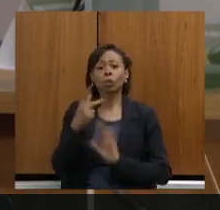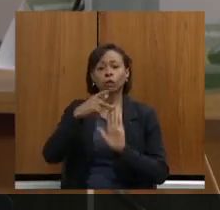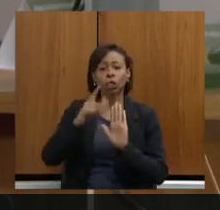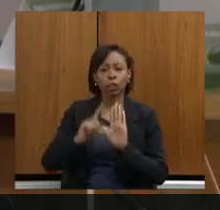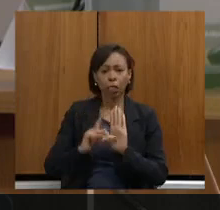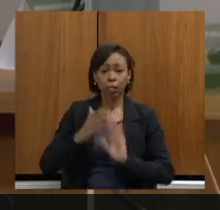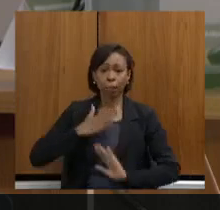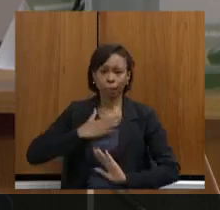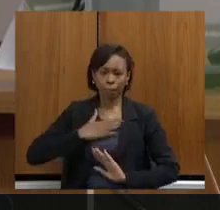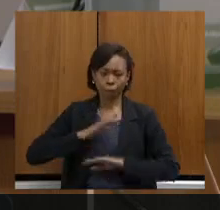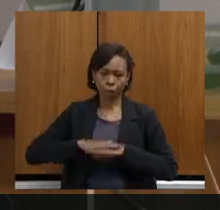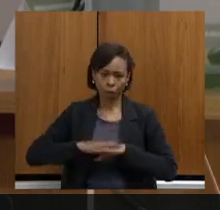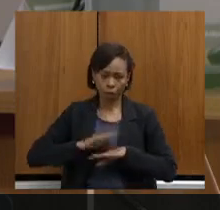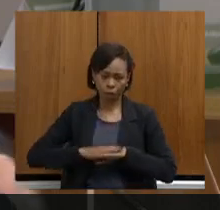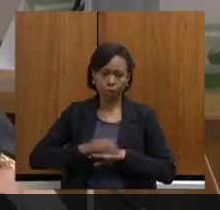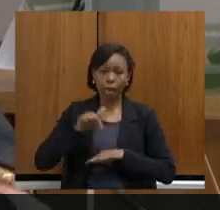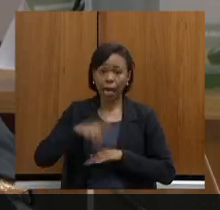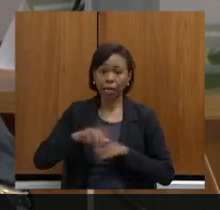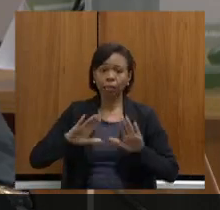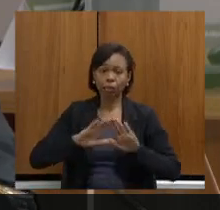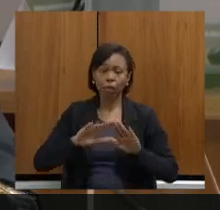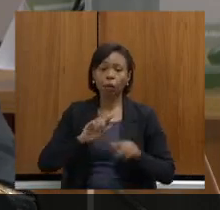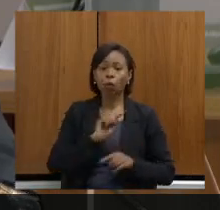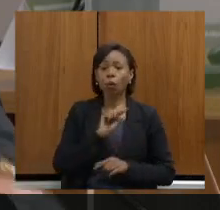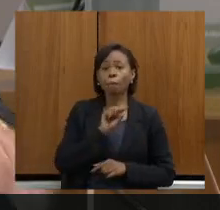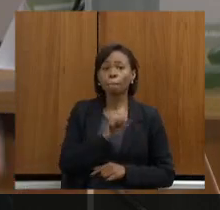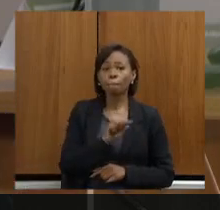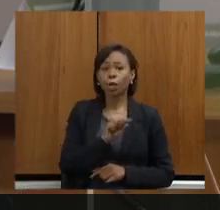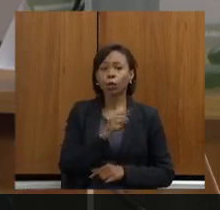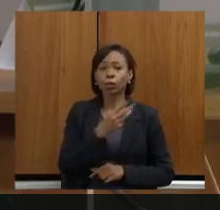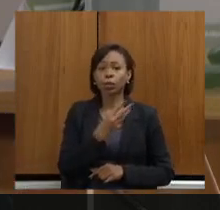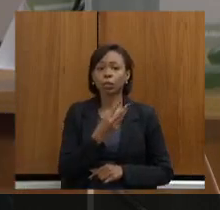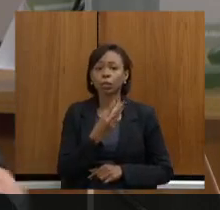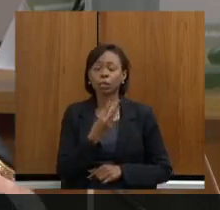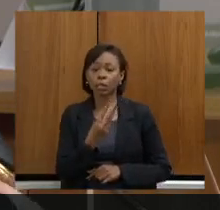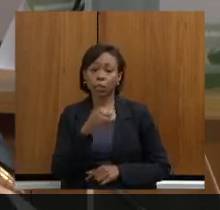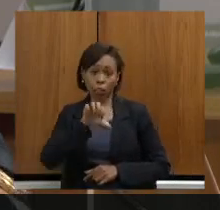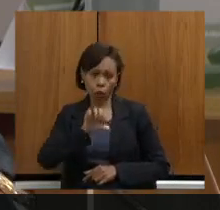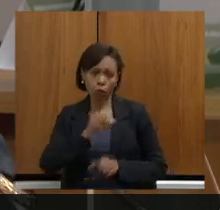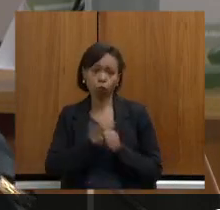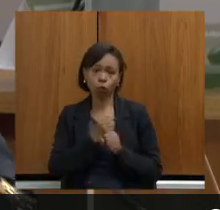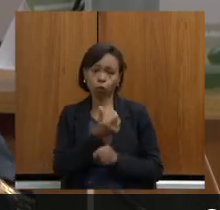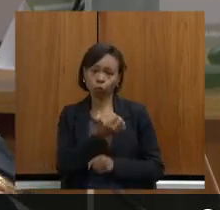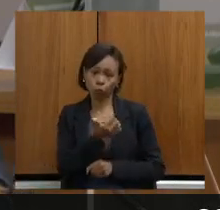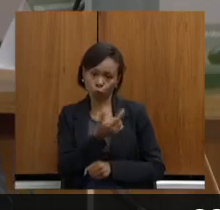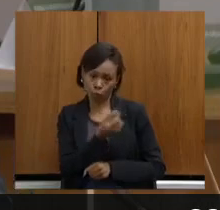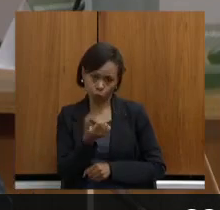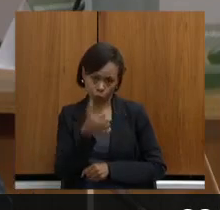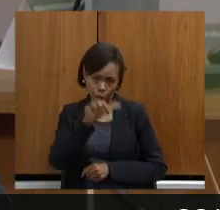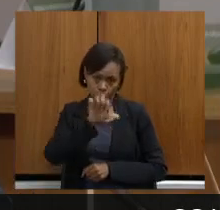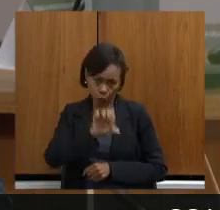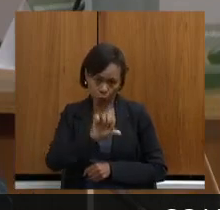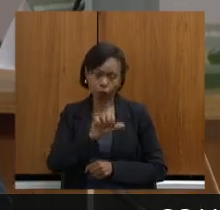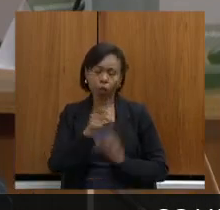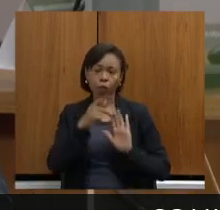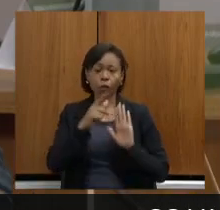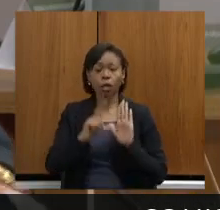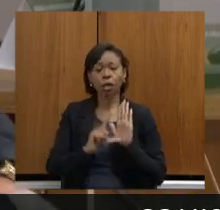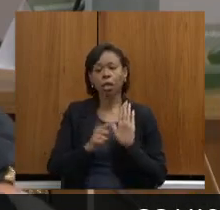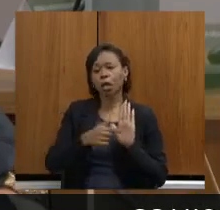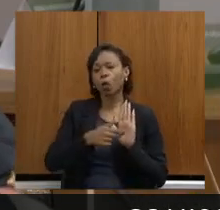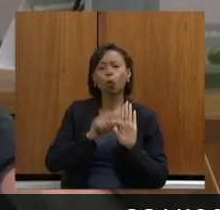que estão tramitando nessa casa o projeto 1039 de 2019 que trata da